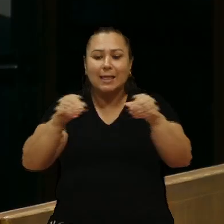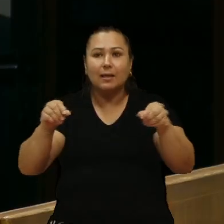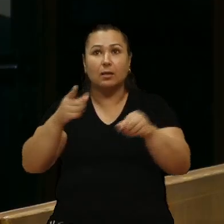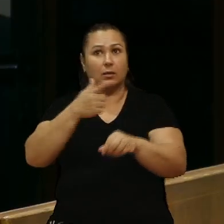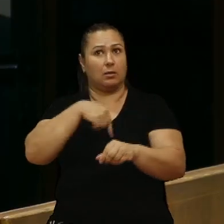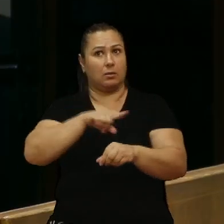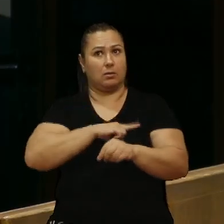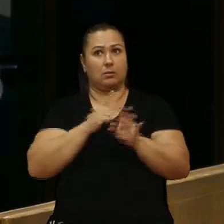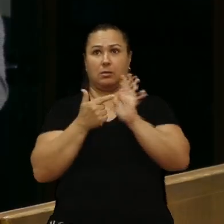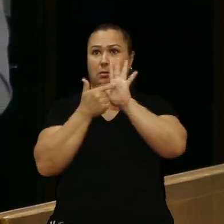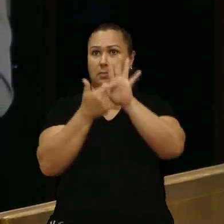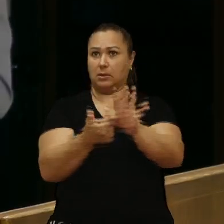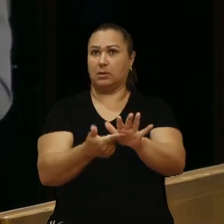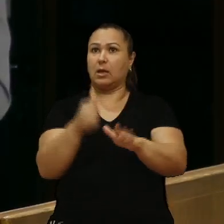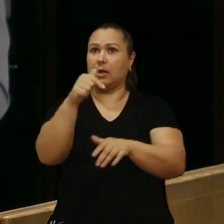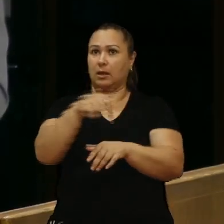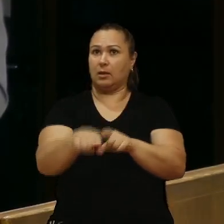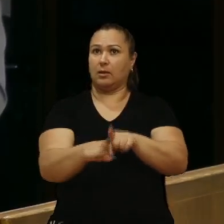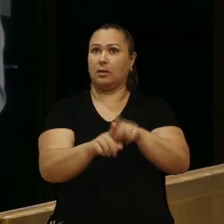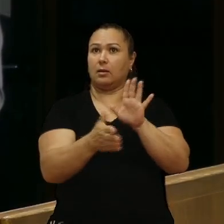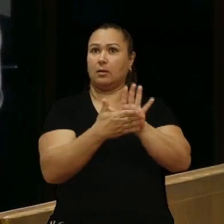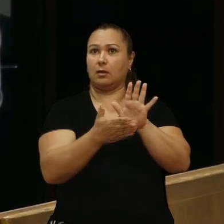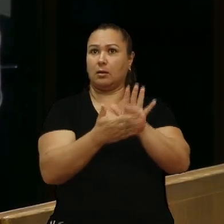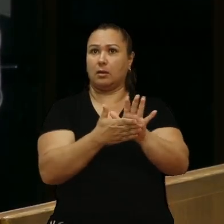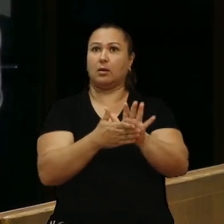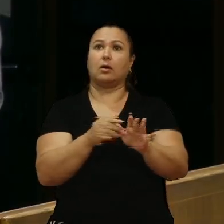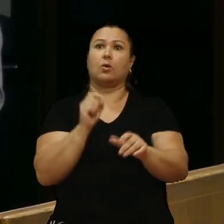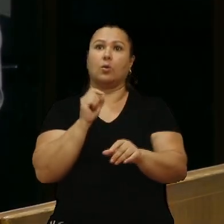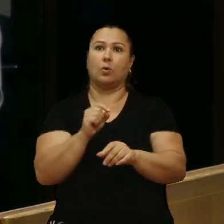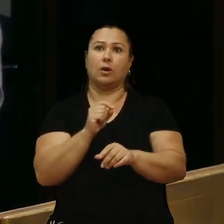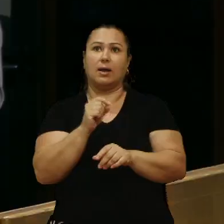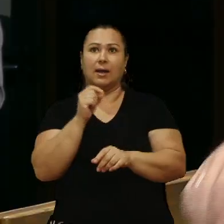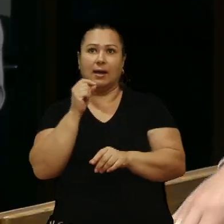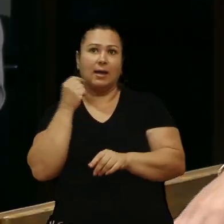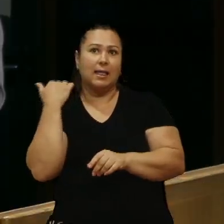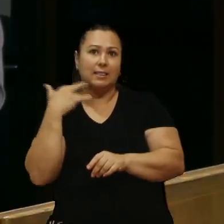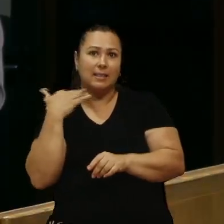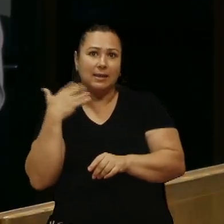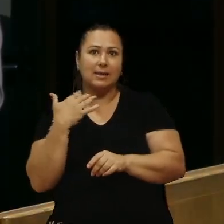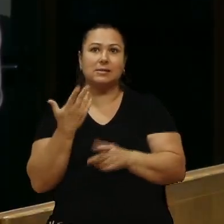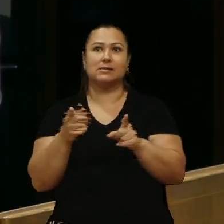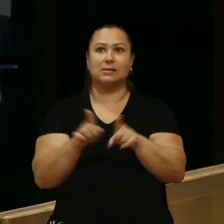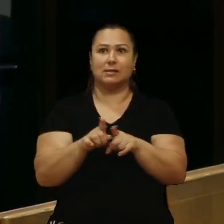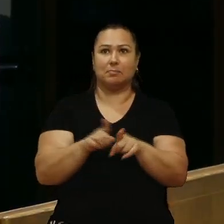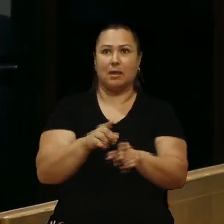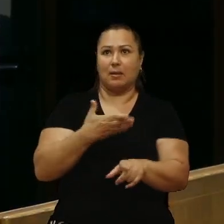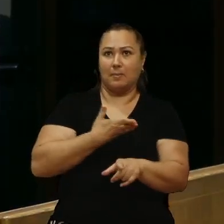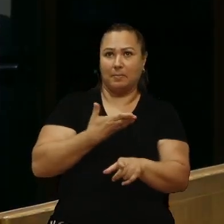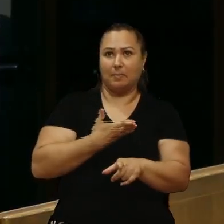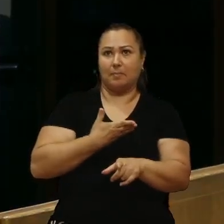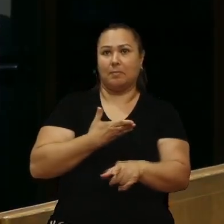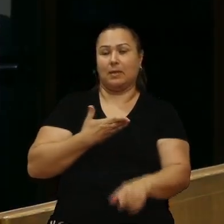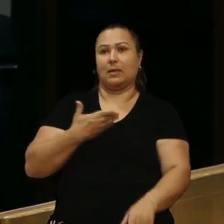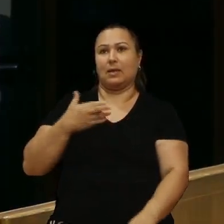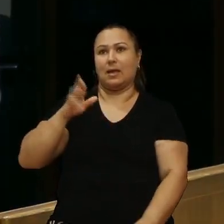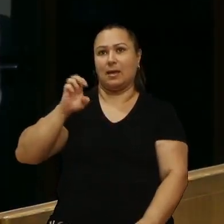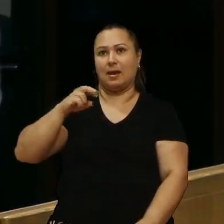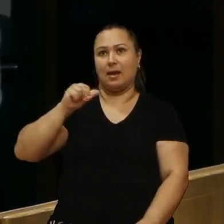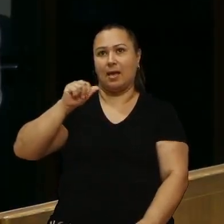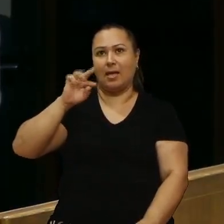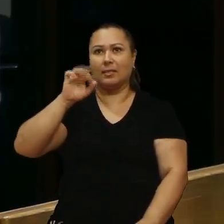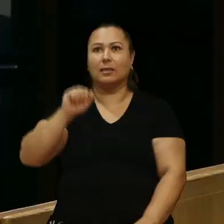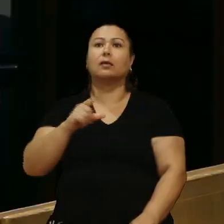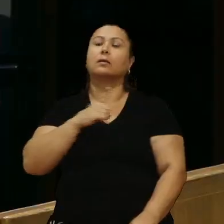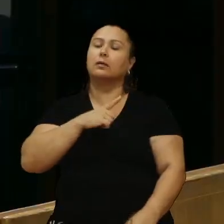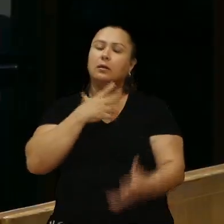Nós apresentamos aqui uma proposta da vereadora Andressa com uma redação apresentada pela minha amiga doutora Renata, para que houvesse